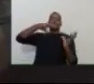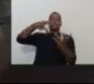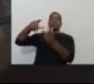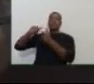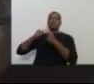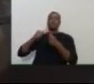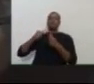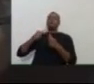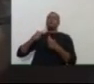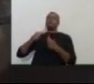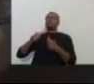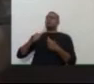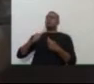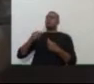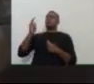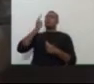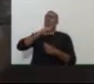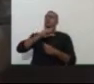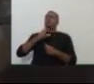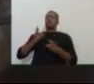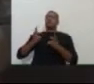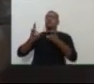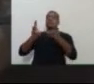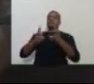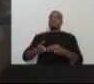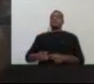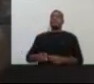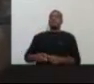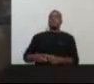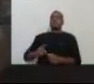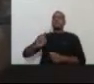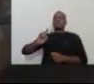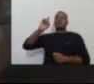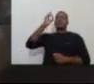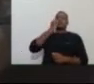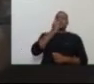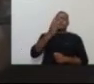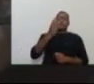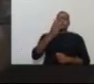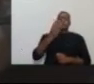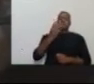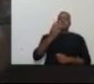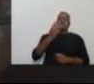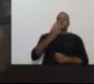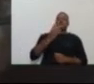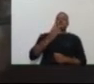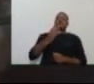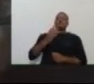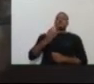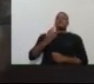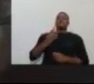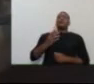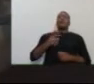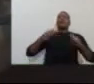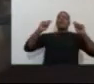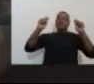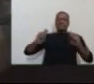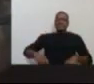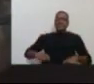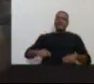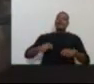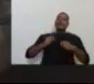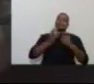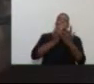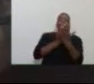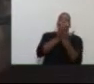bem? Deus é bom, afirmando isso, vamos partir para a possibilidade de se ter hoje